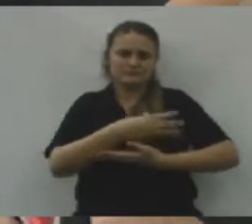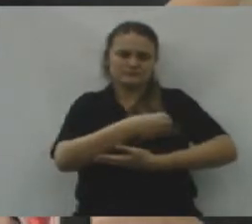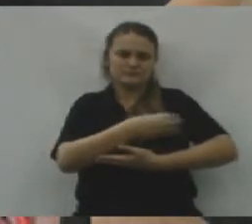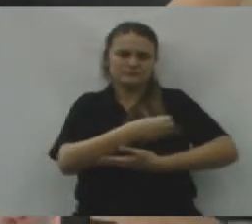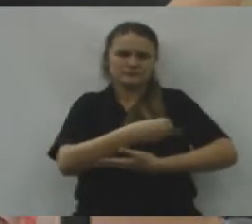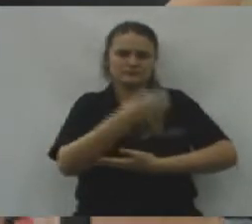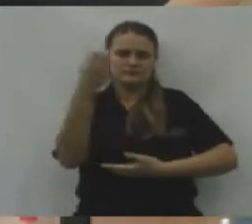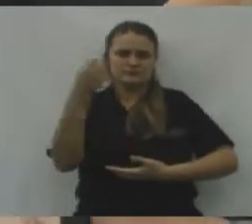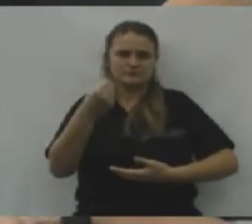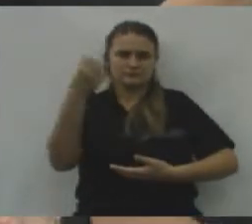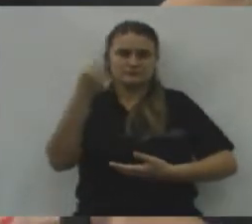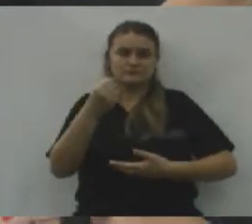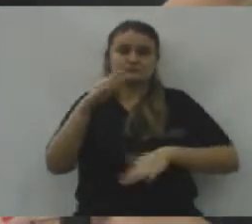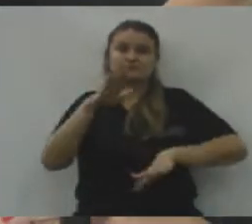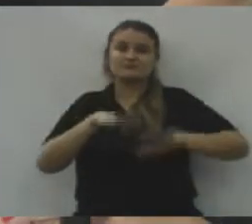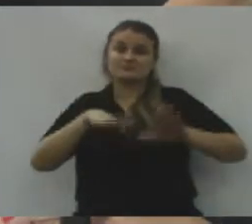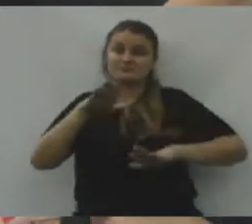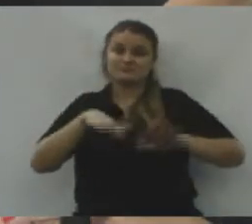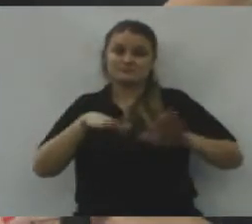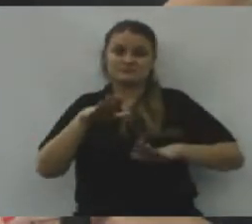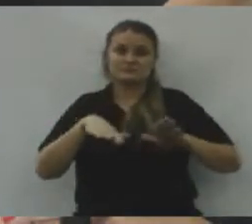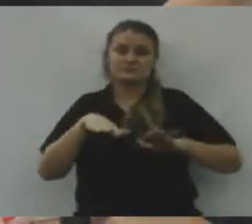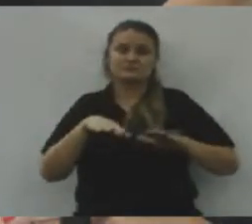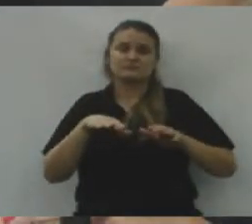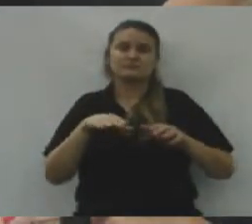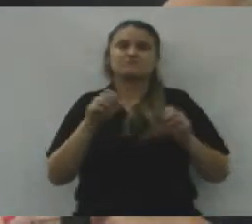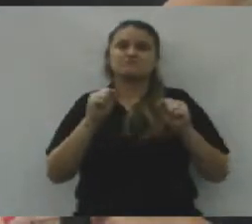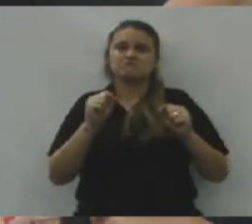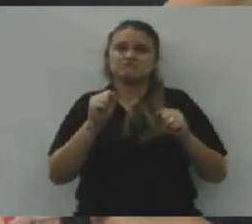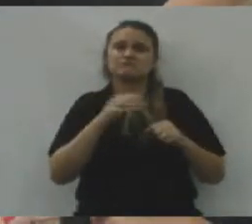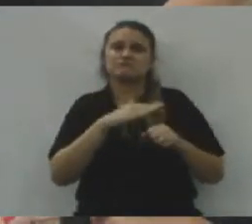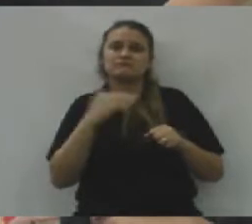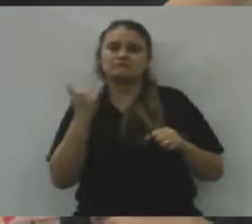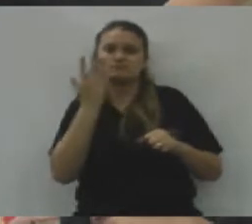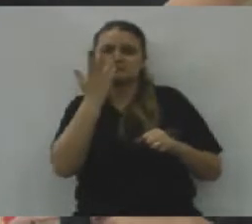afogamento, onde, infelizmente, a gente constata